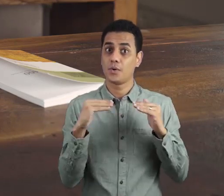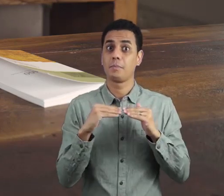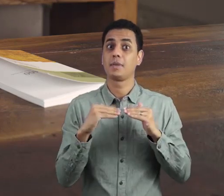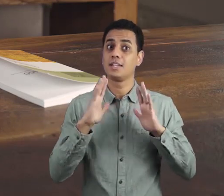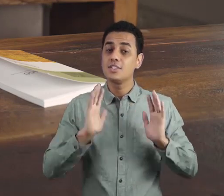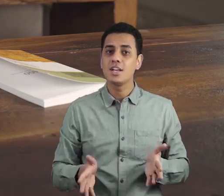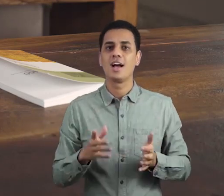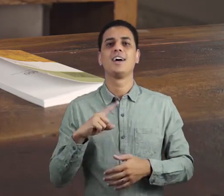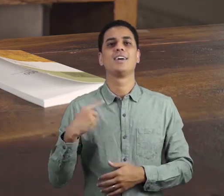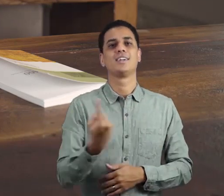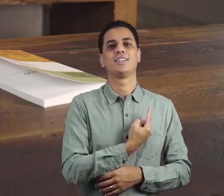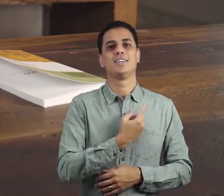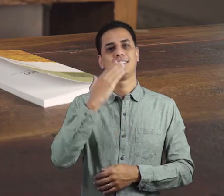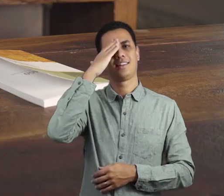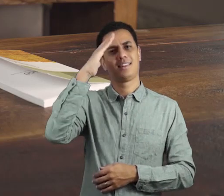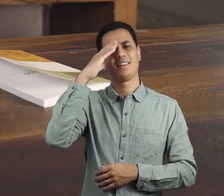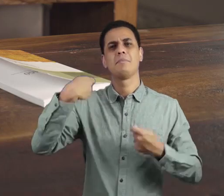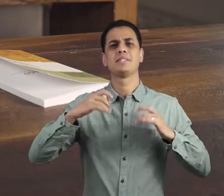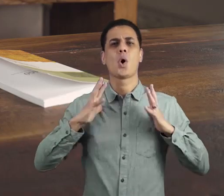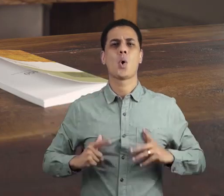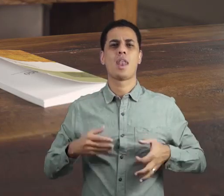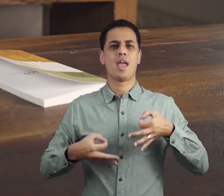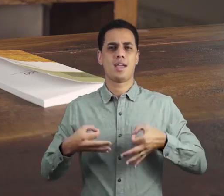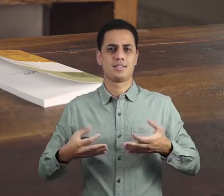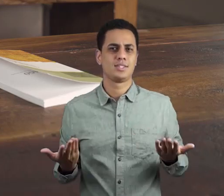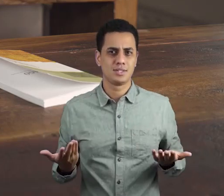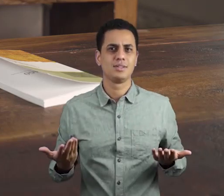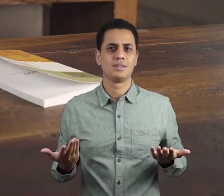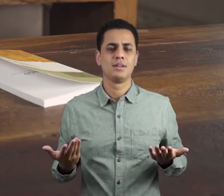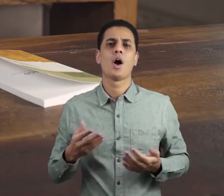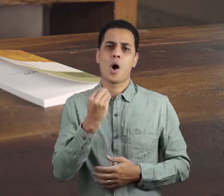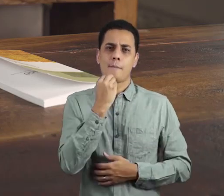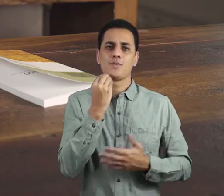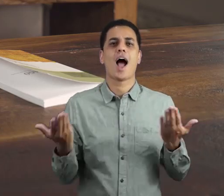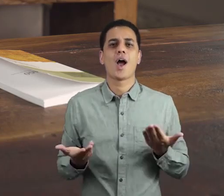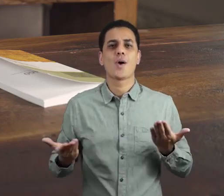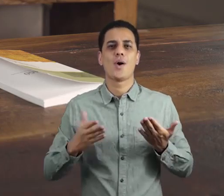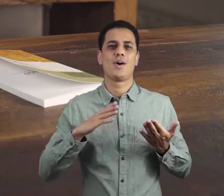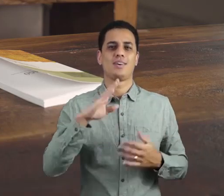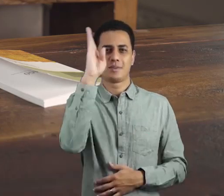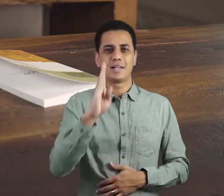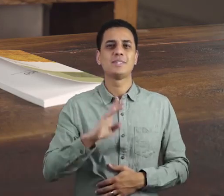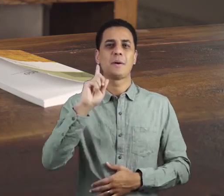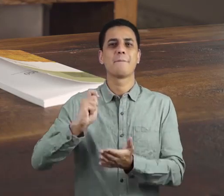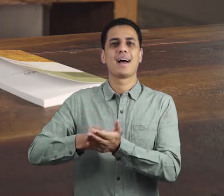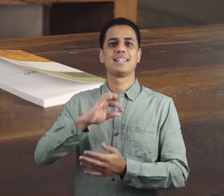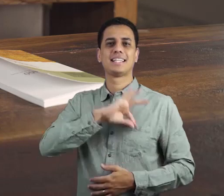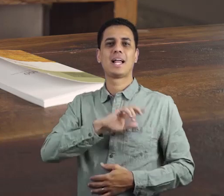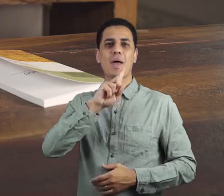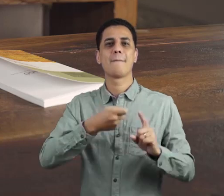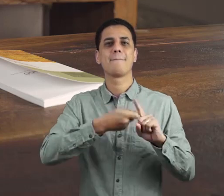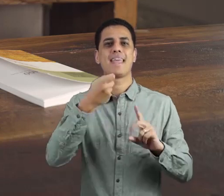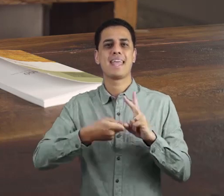era o caso, porque havia um acordo e que era sustentado pela lei do sustento sediário, eles simplesmente não estavam